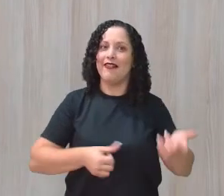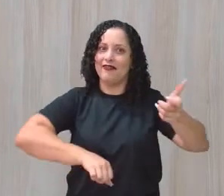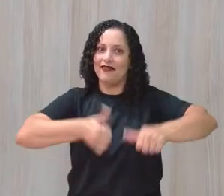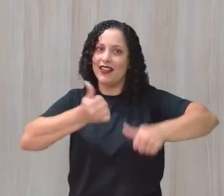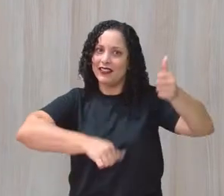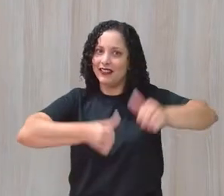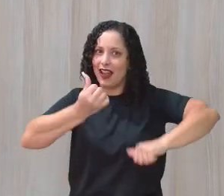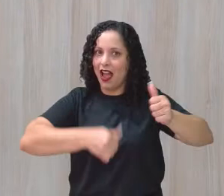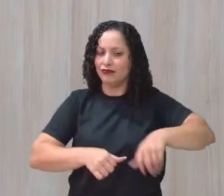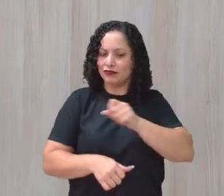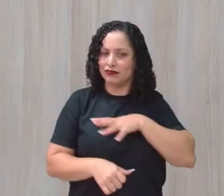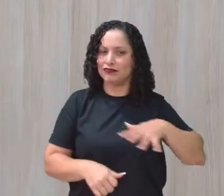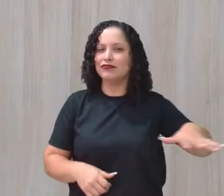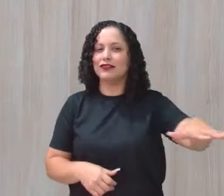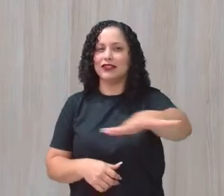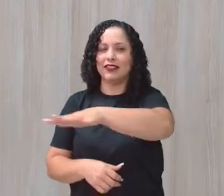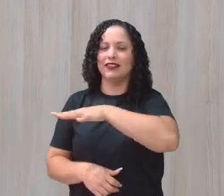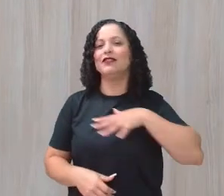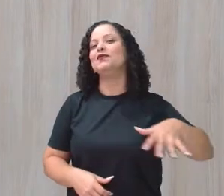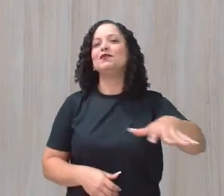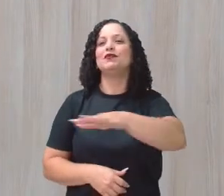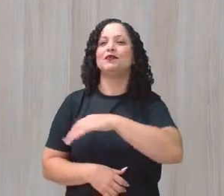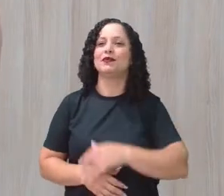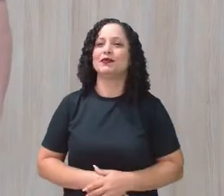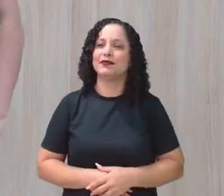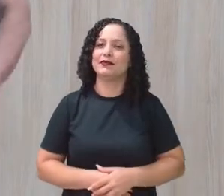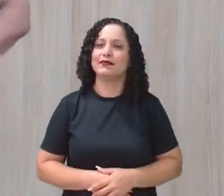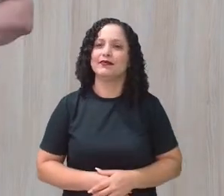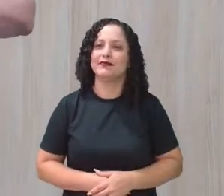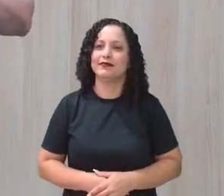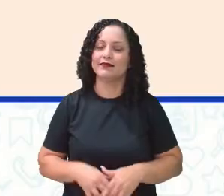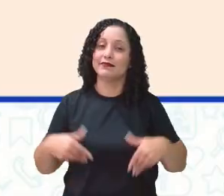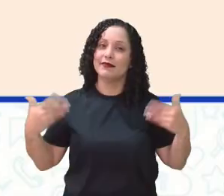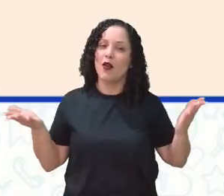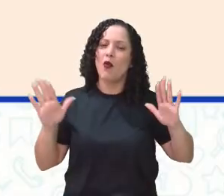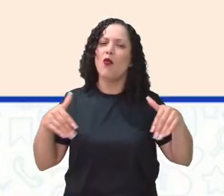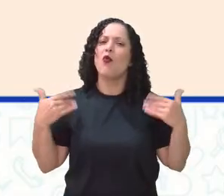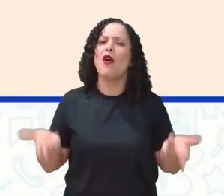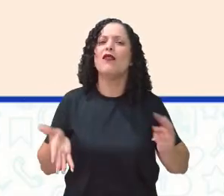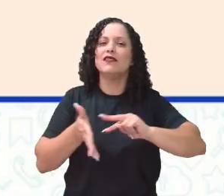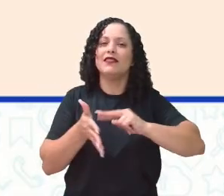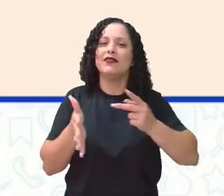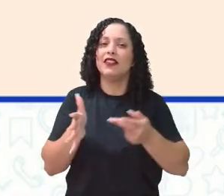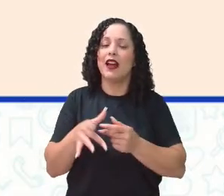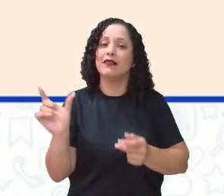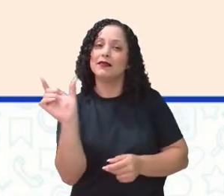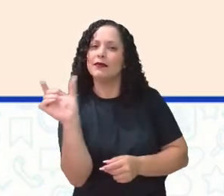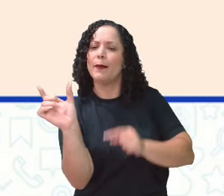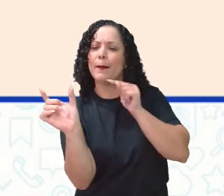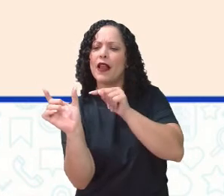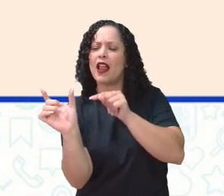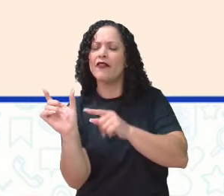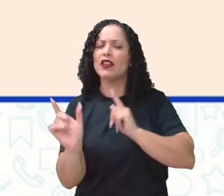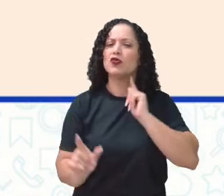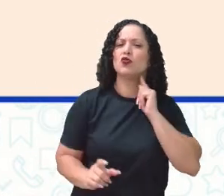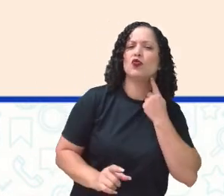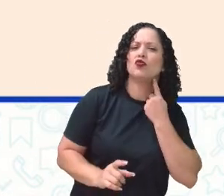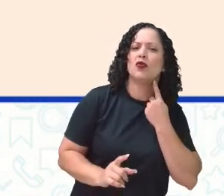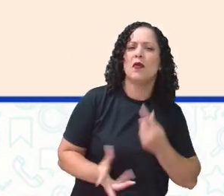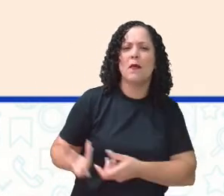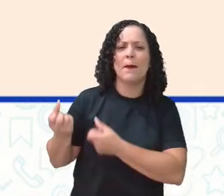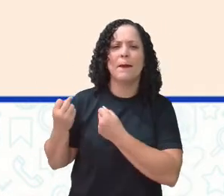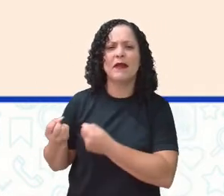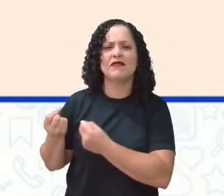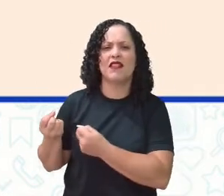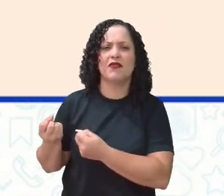conosco, seja com os outros. Fica a dica. Então, qual o significado aí da palavra suja e pesada no primeiro